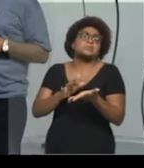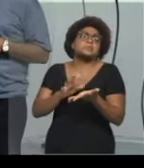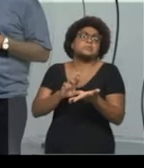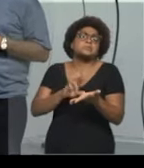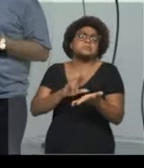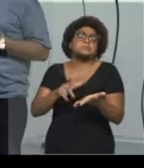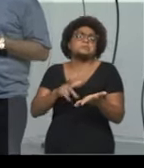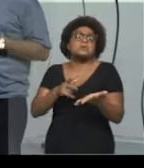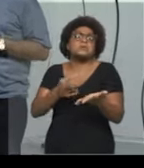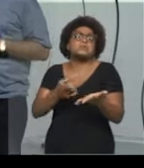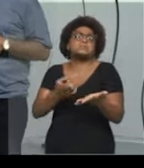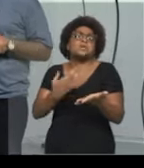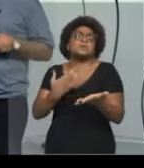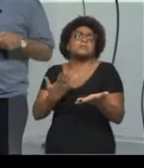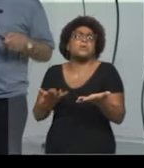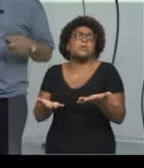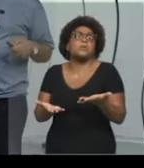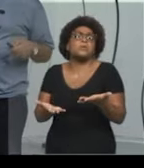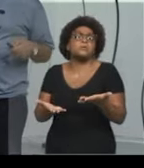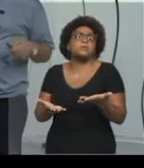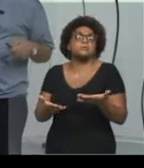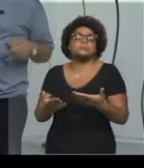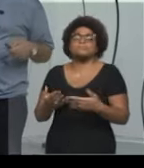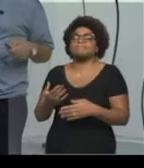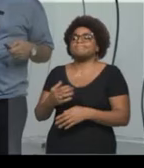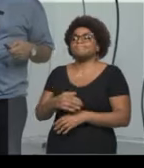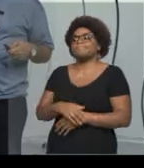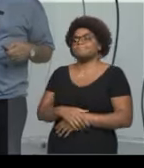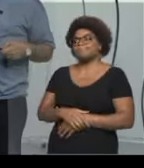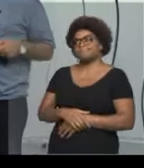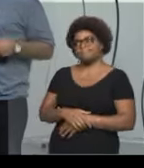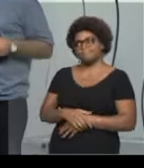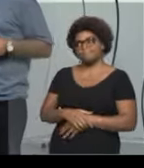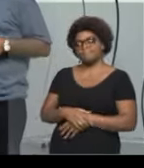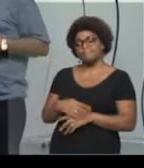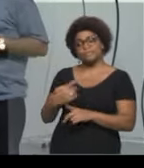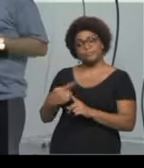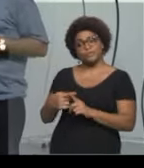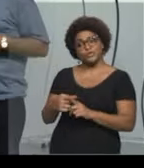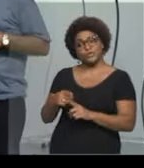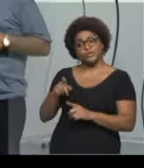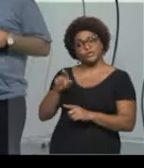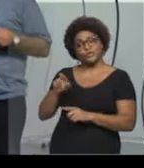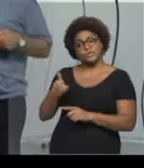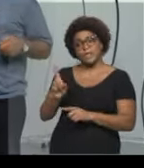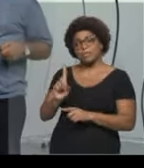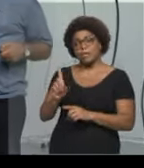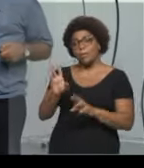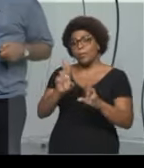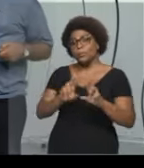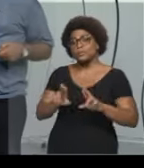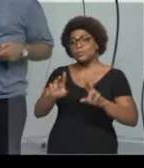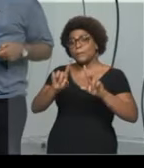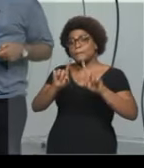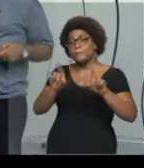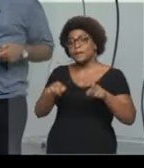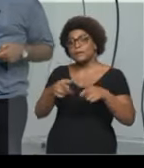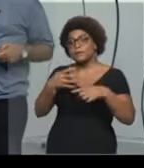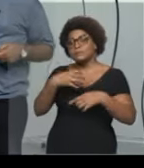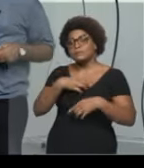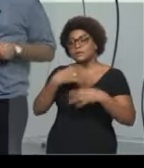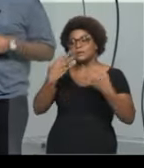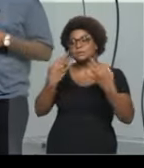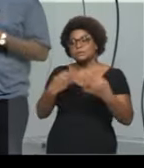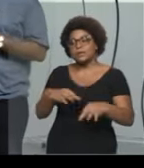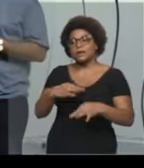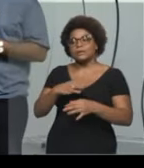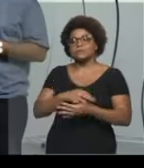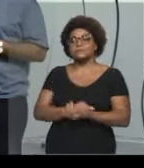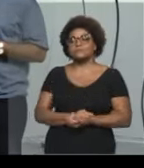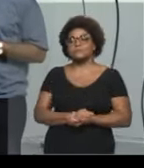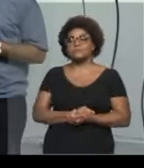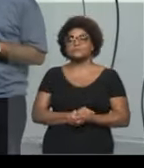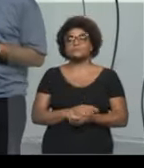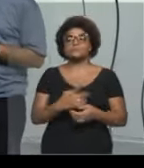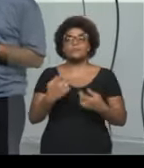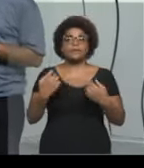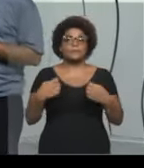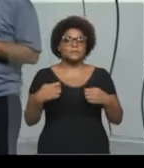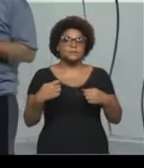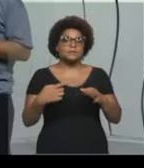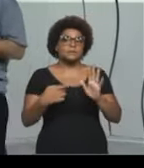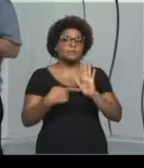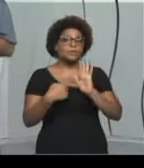Porque provavelmente você não usou os parênteses da maneira correta. E vamos discutir isso então, vamos mostrar como que isso